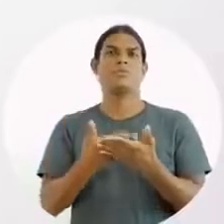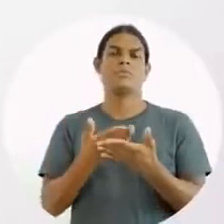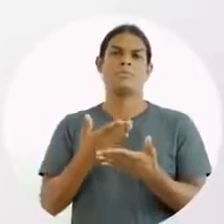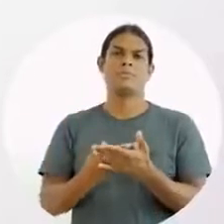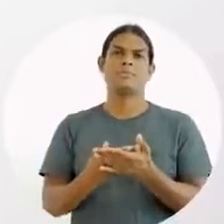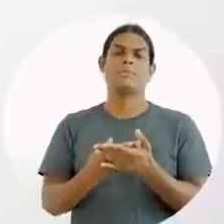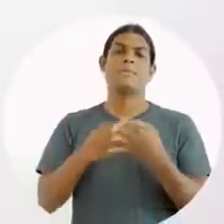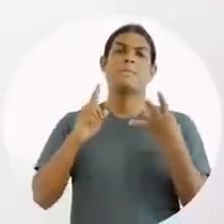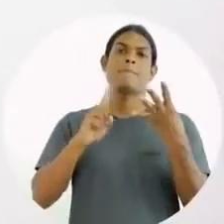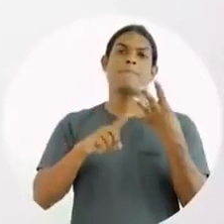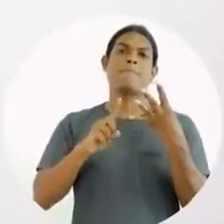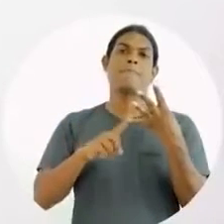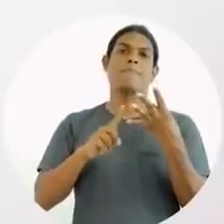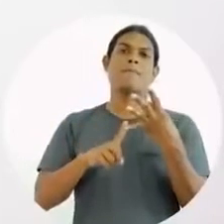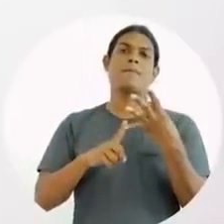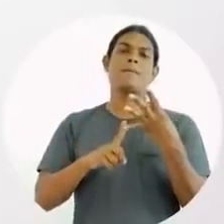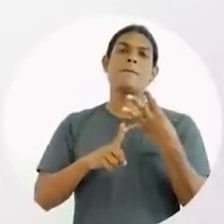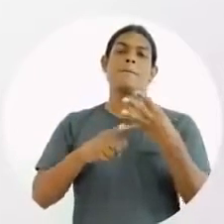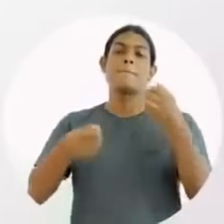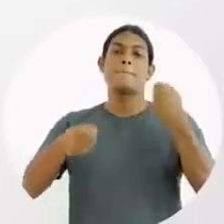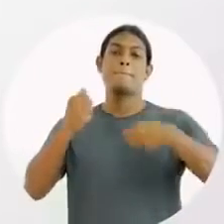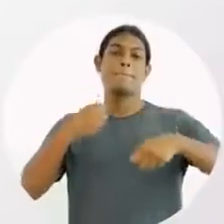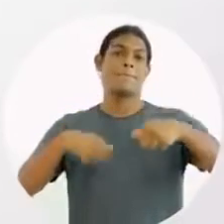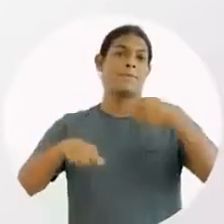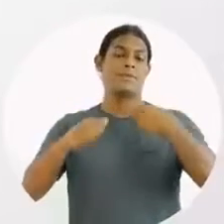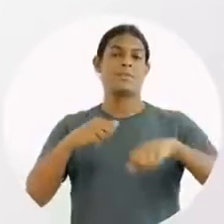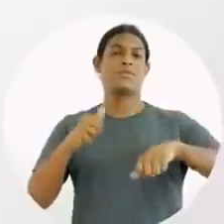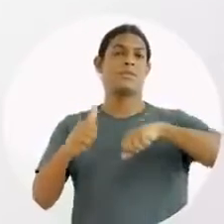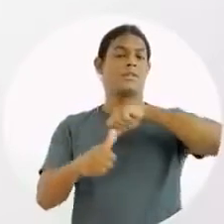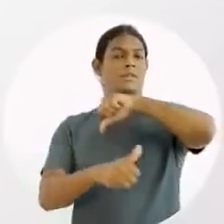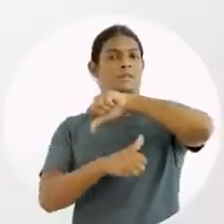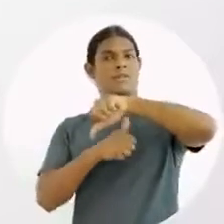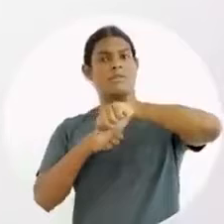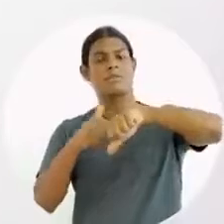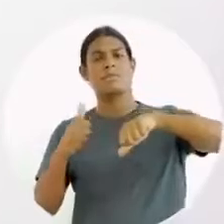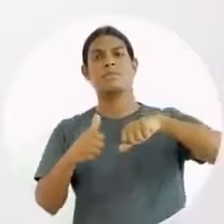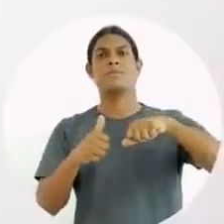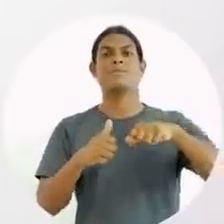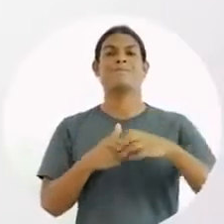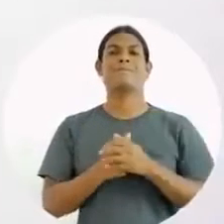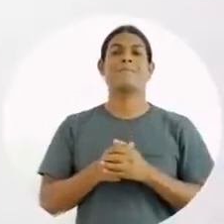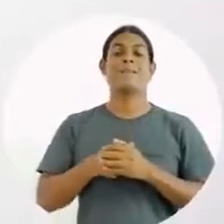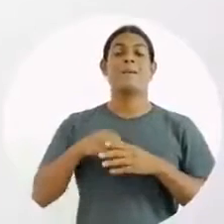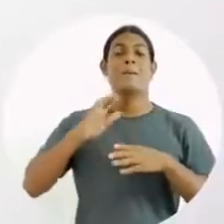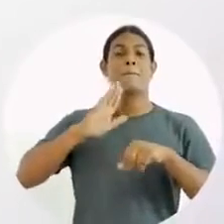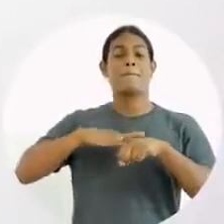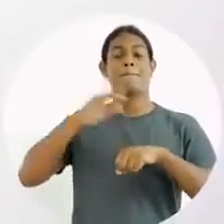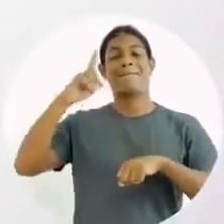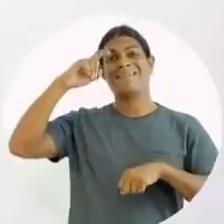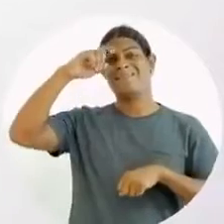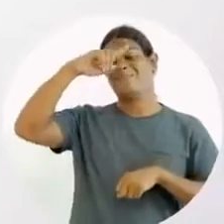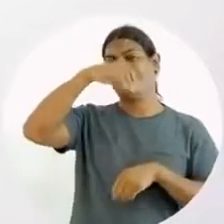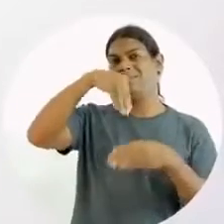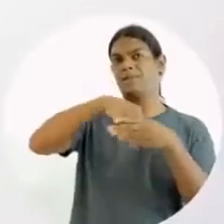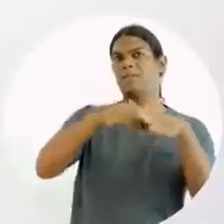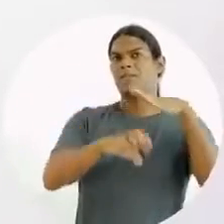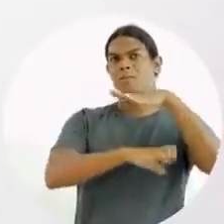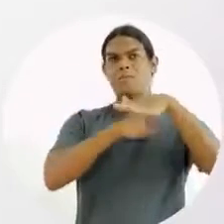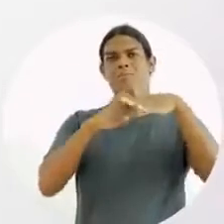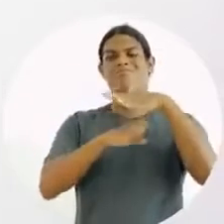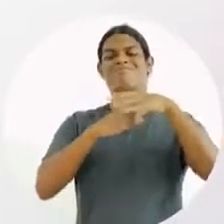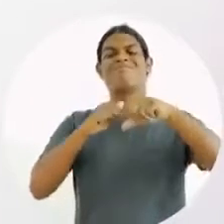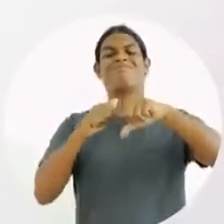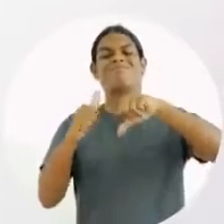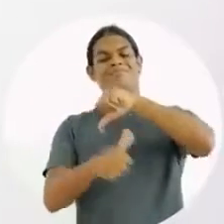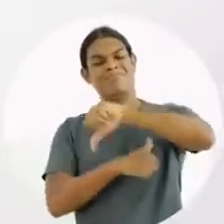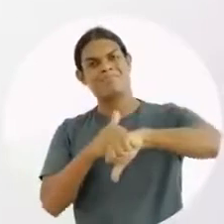e último é a administração da transformação e da mudança. Pessoal, uma das coisas mais difíceis que existe dentro de uma organização é mudar. Até na